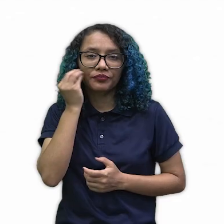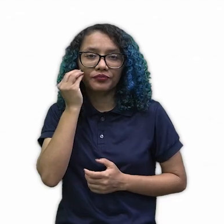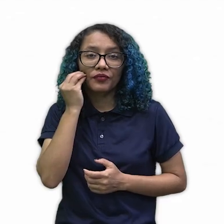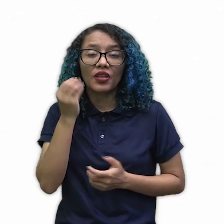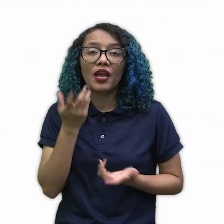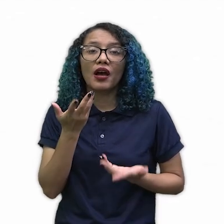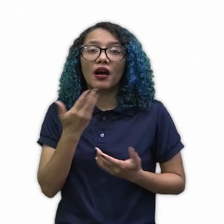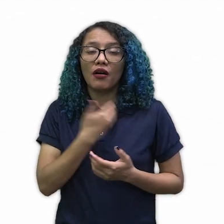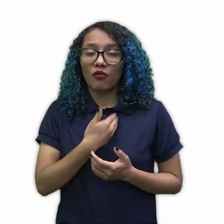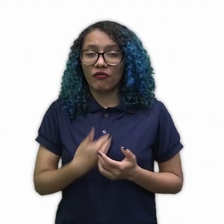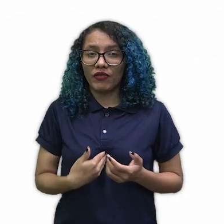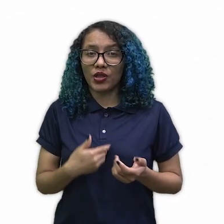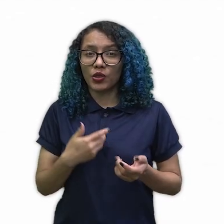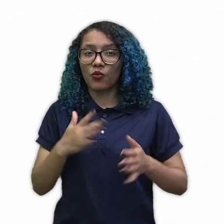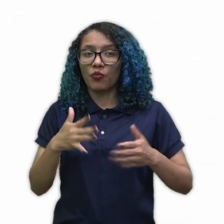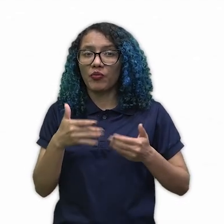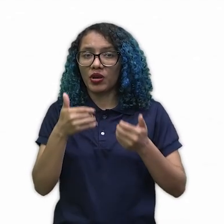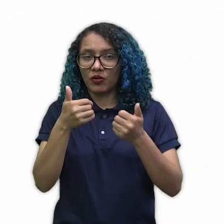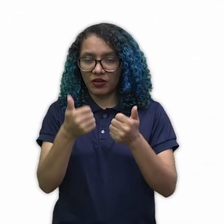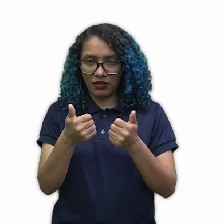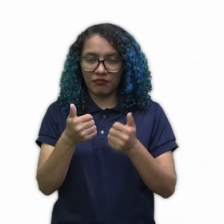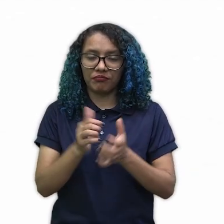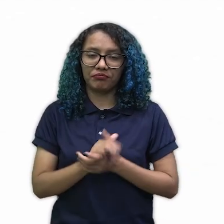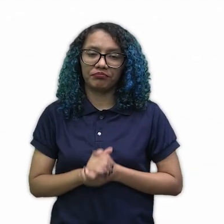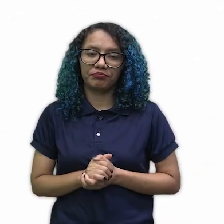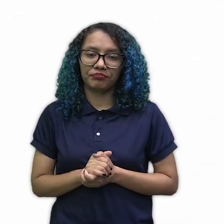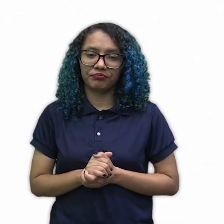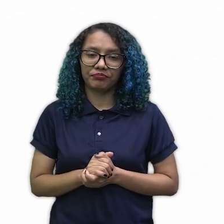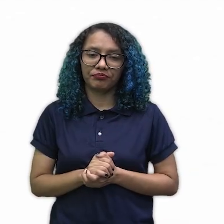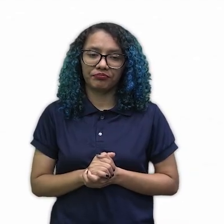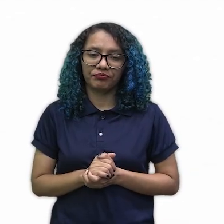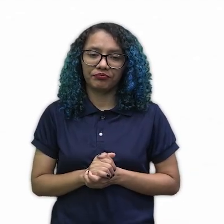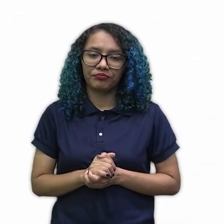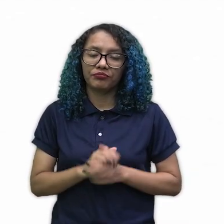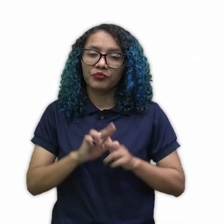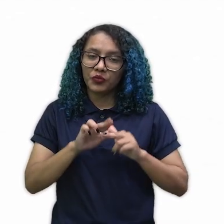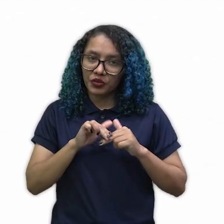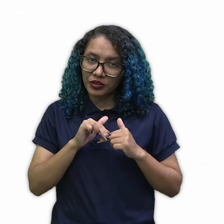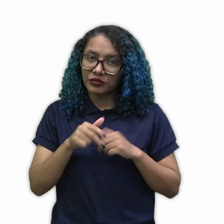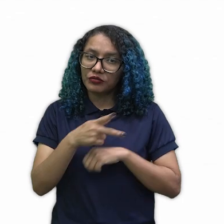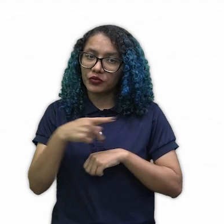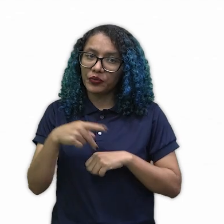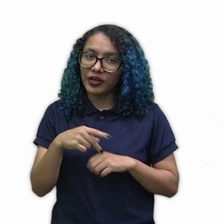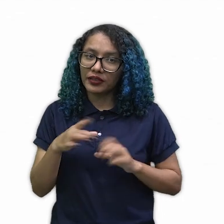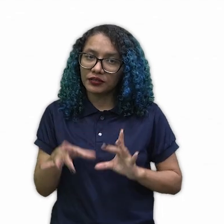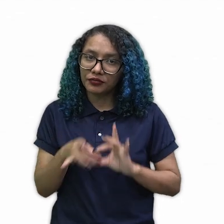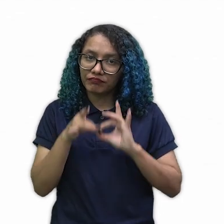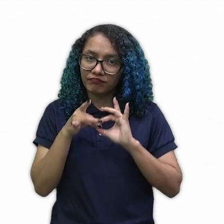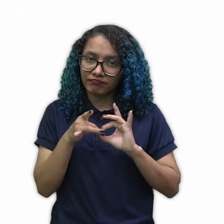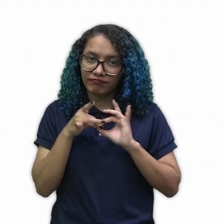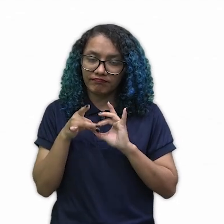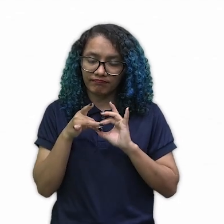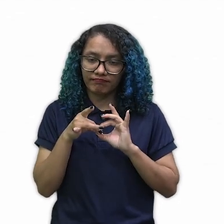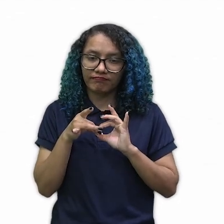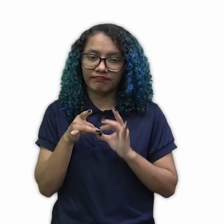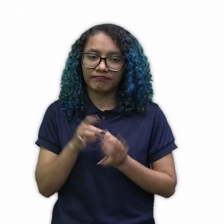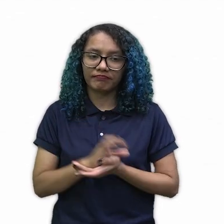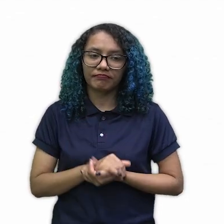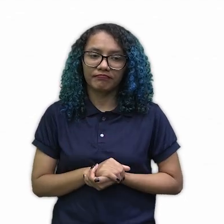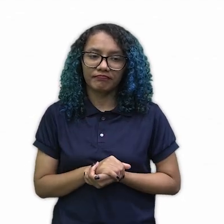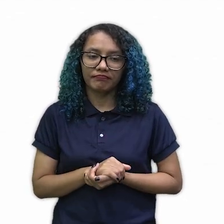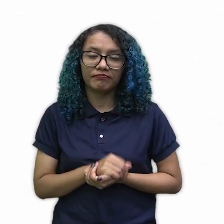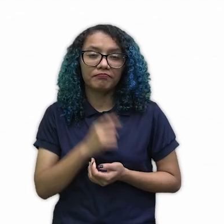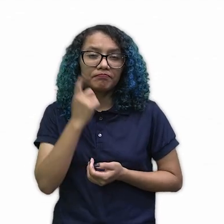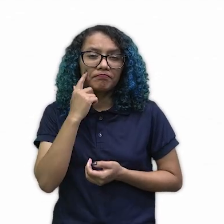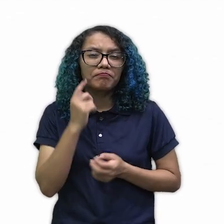da governança global. Tá? Então, por isso que esses países acabaram se juntando, vendo ali, né, que poderiam